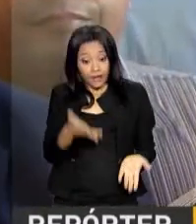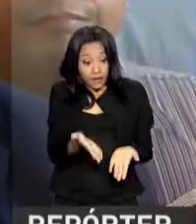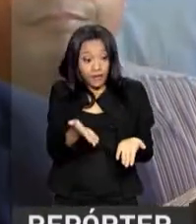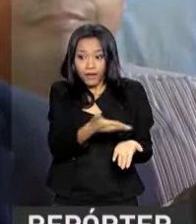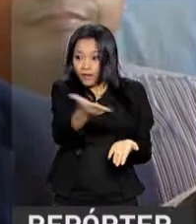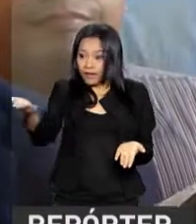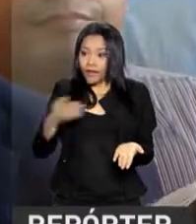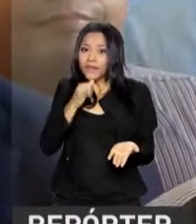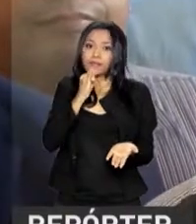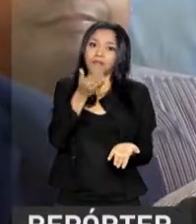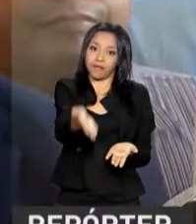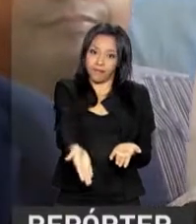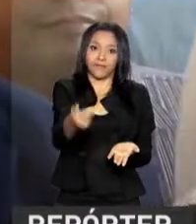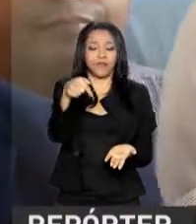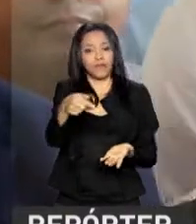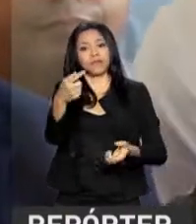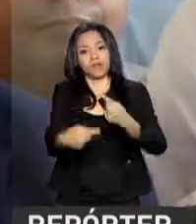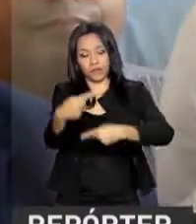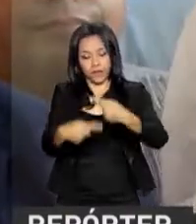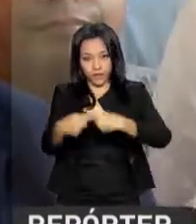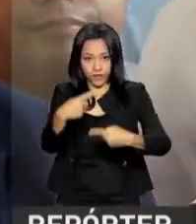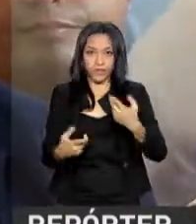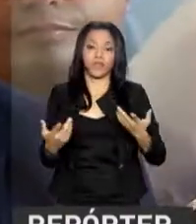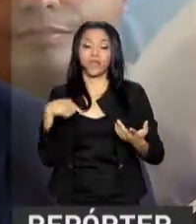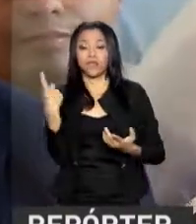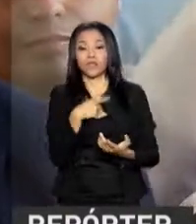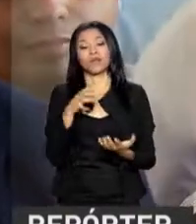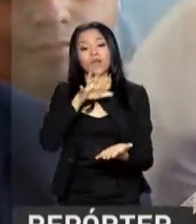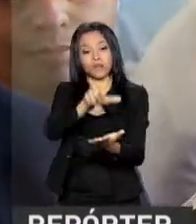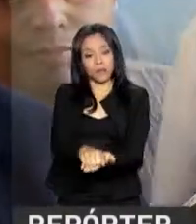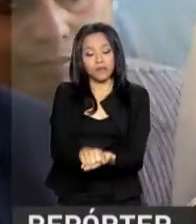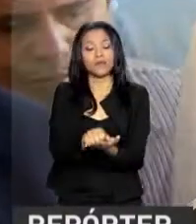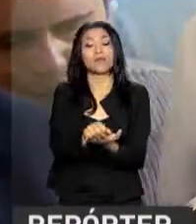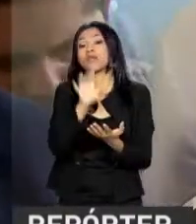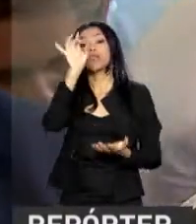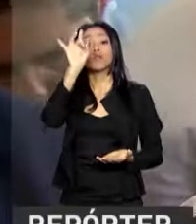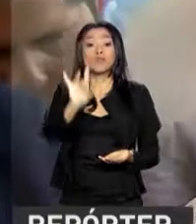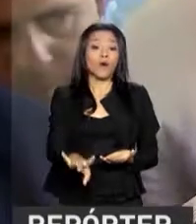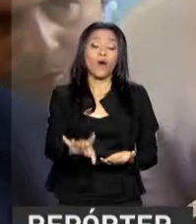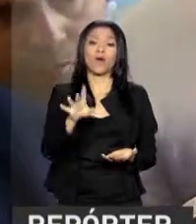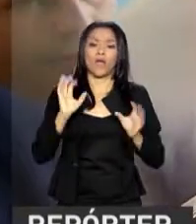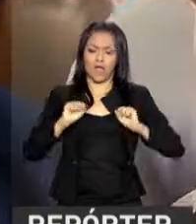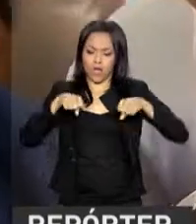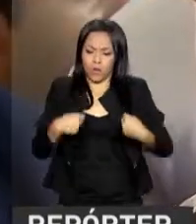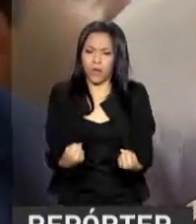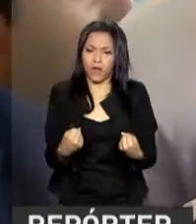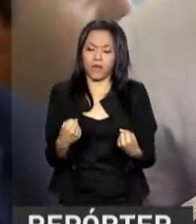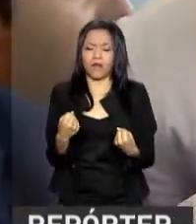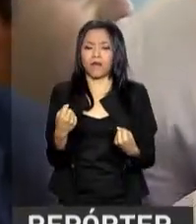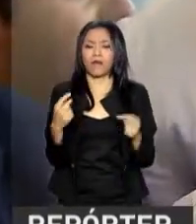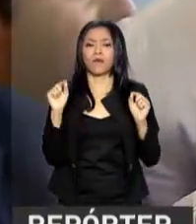gritante desta política que adota tom adotamos para não só recuperar o investimento